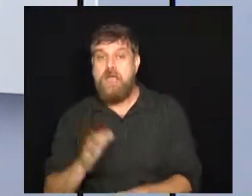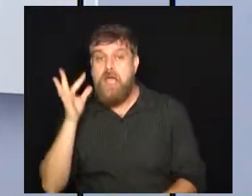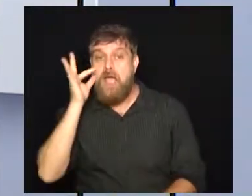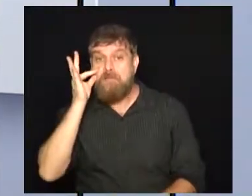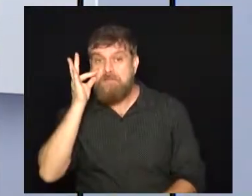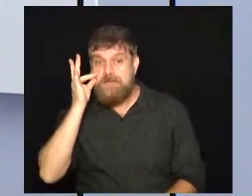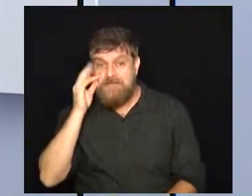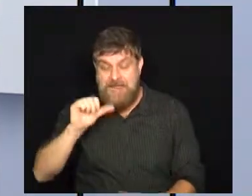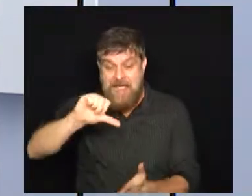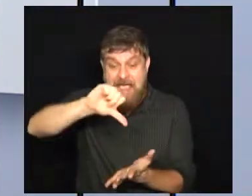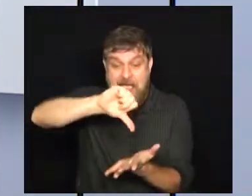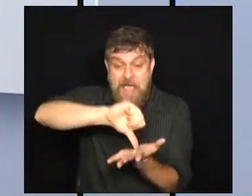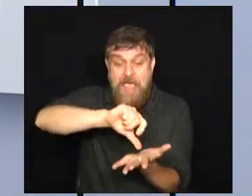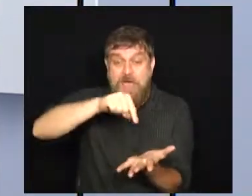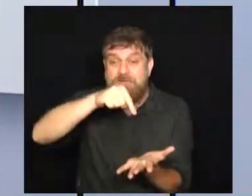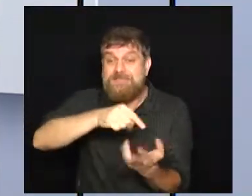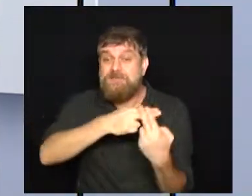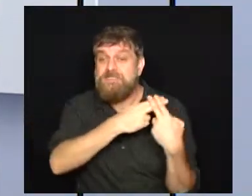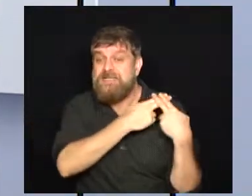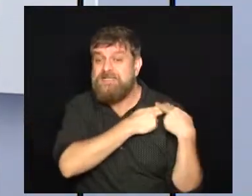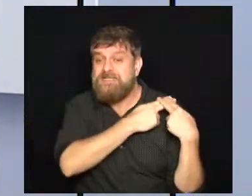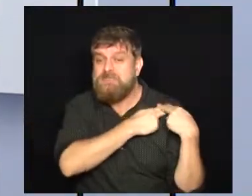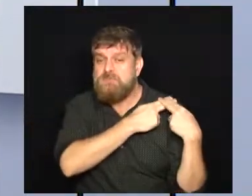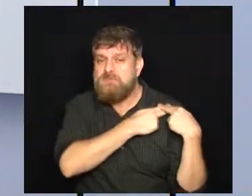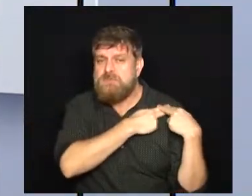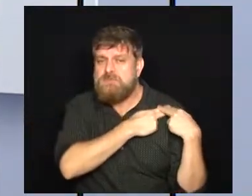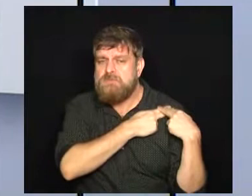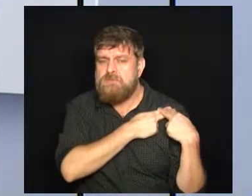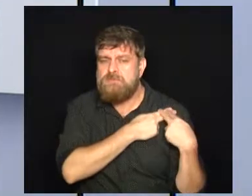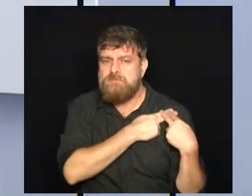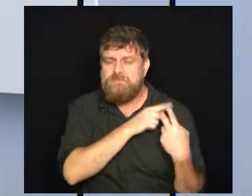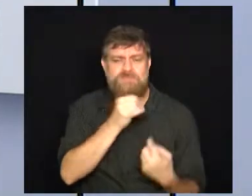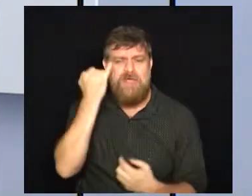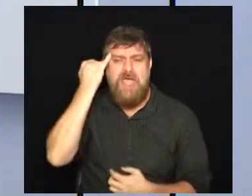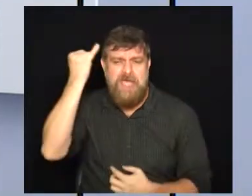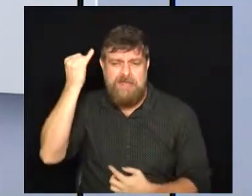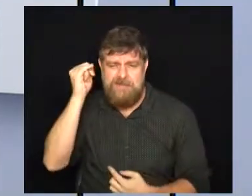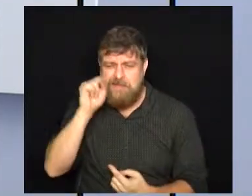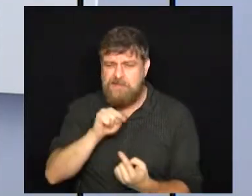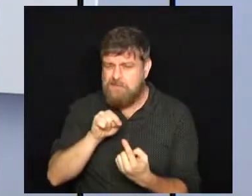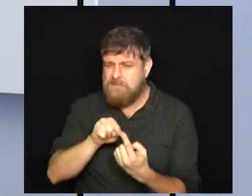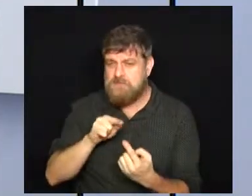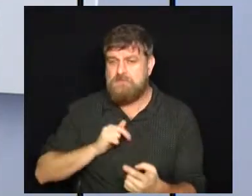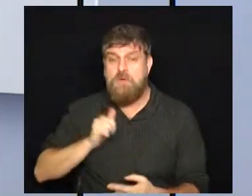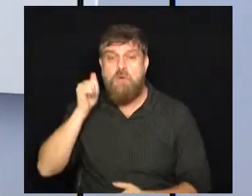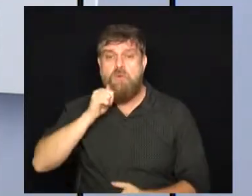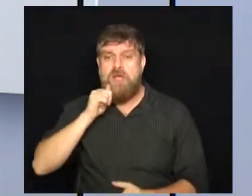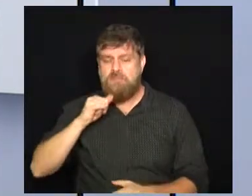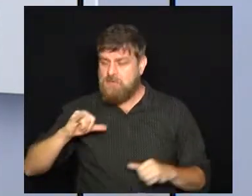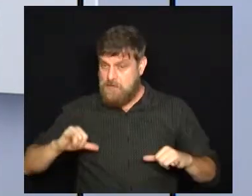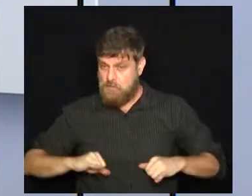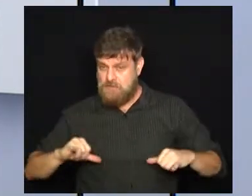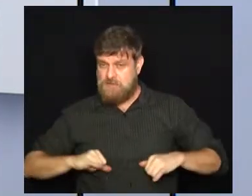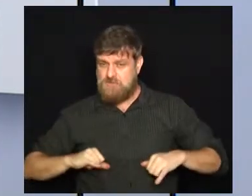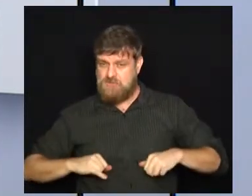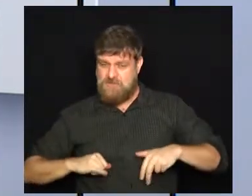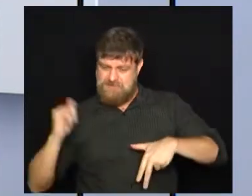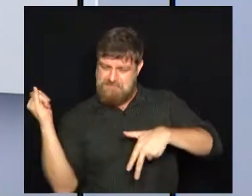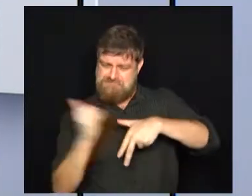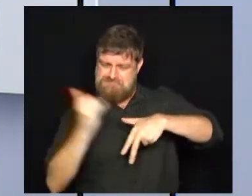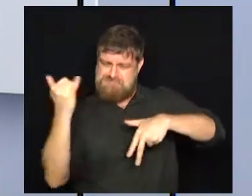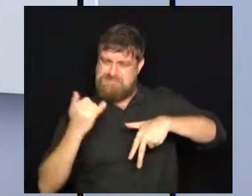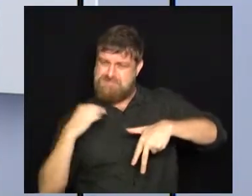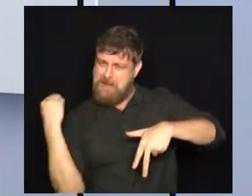centro de responsabilização. Por que a ideia do centro de responsabilização? Porque uma mulher, quando ela é agredida, a